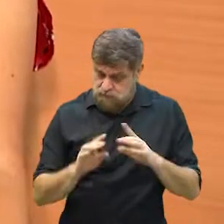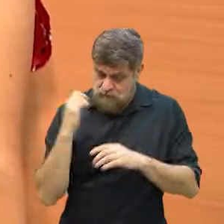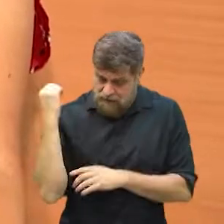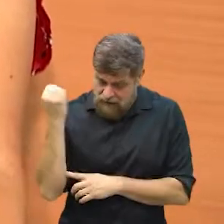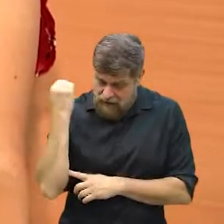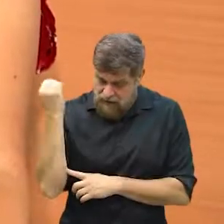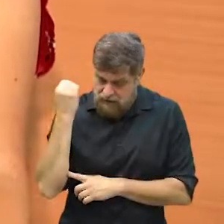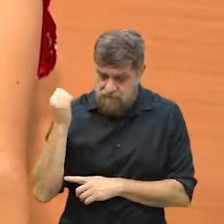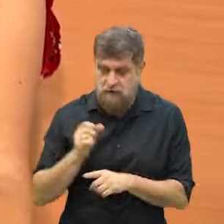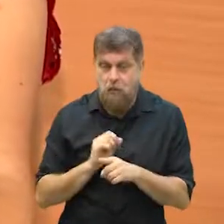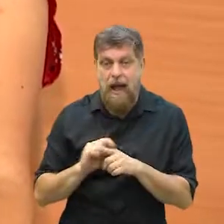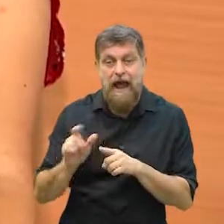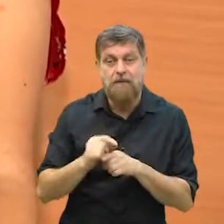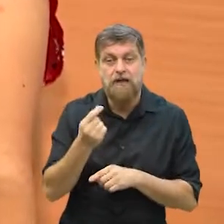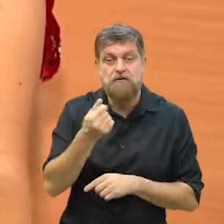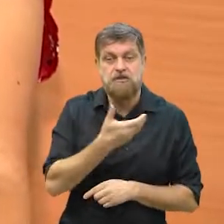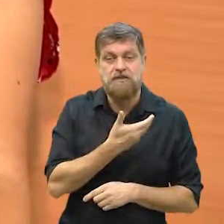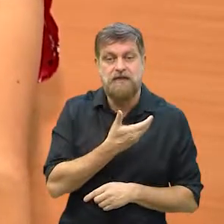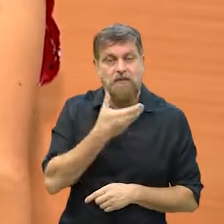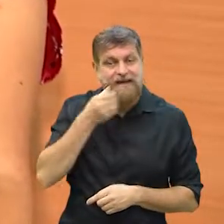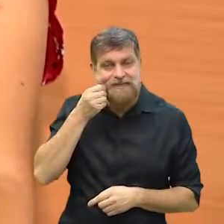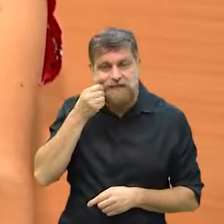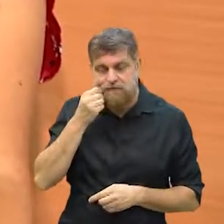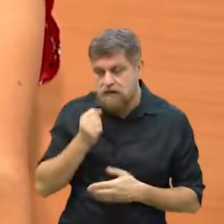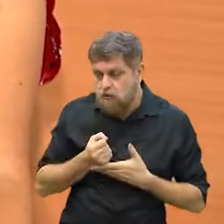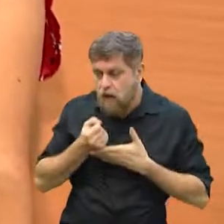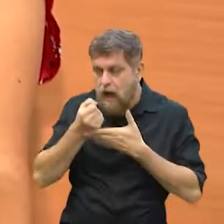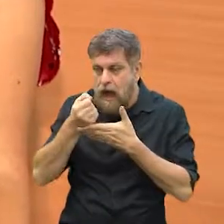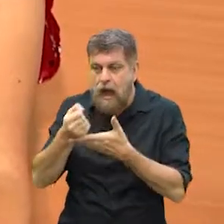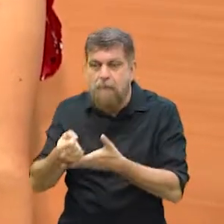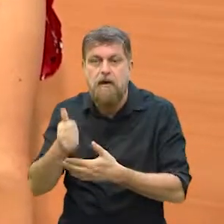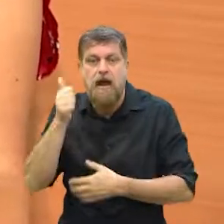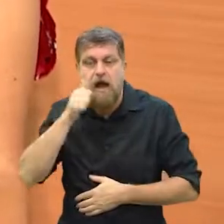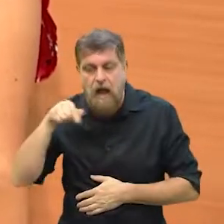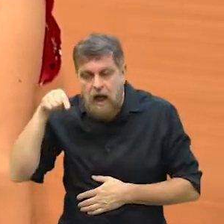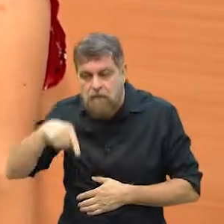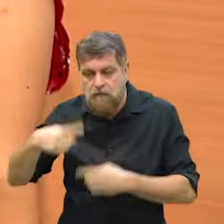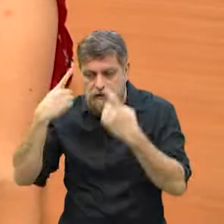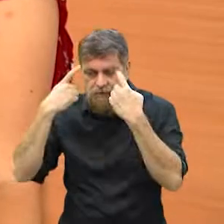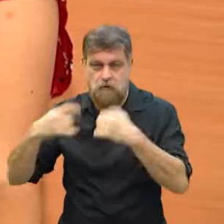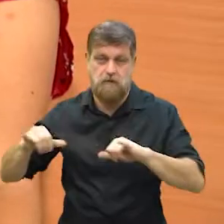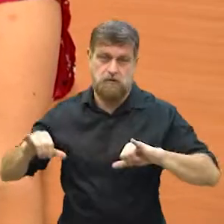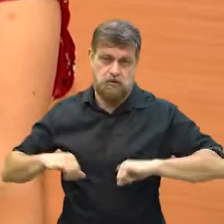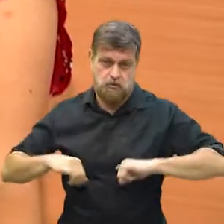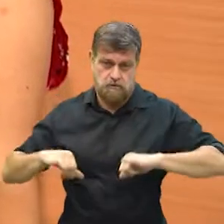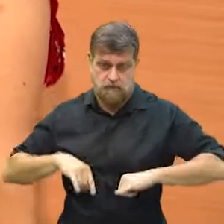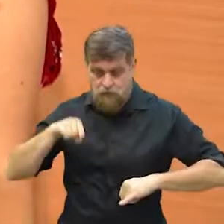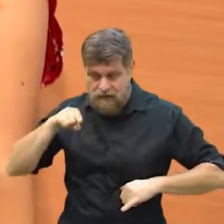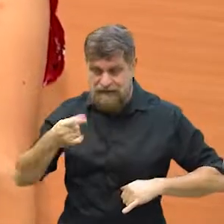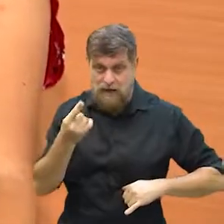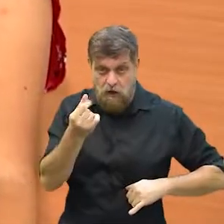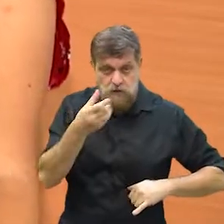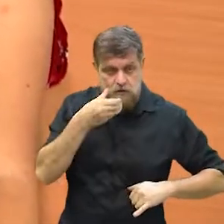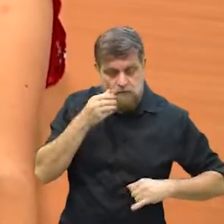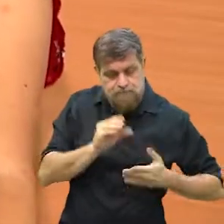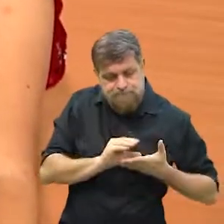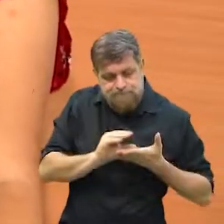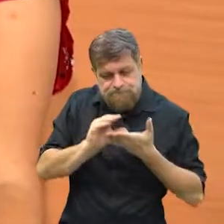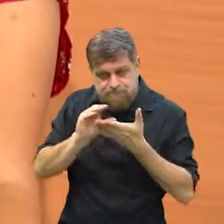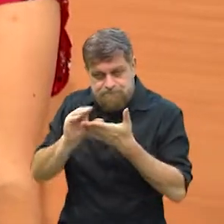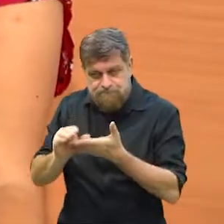que está acontecendo e o aluguel social tem o objetivo de apoiar a mulher que está em situação de violência, que ela